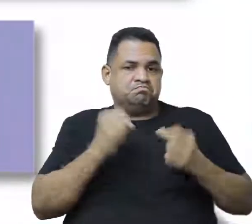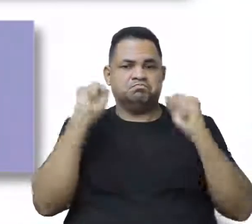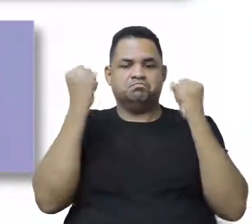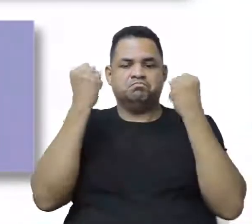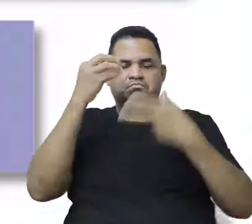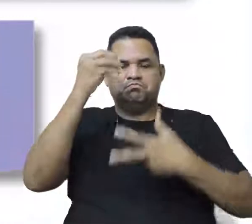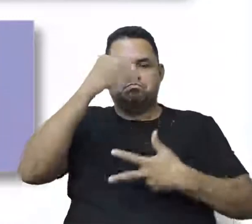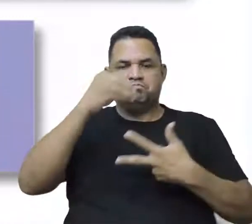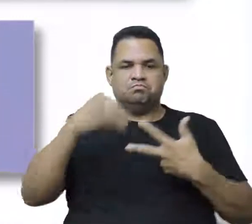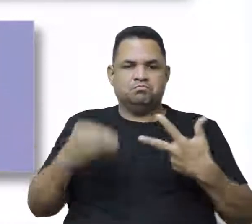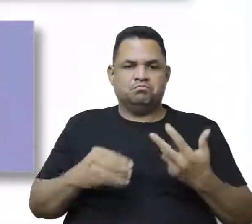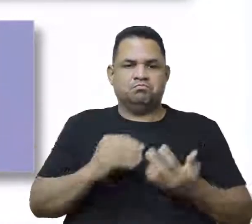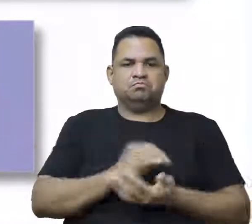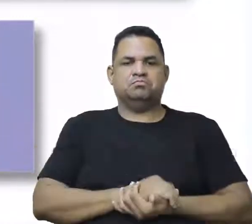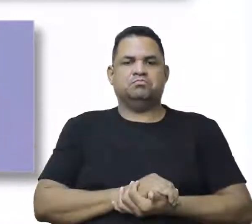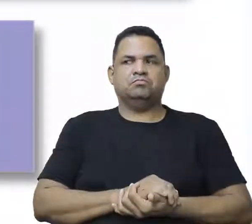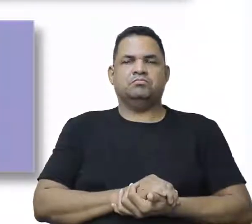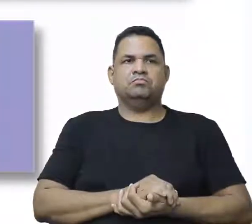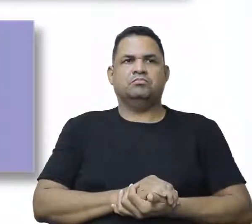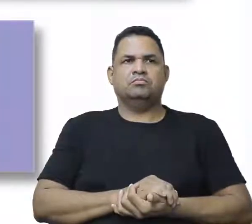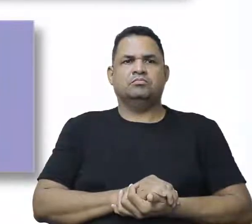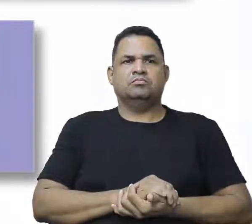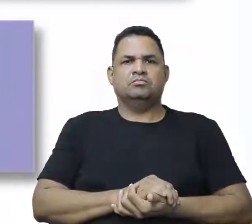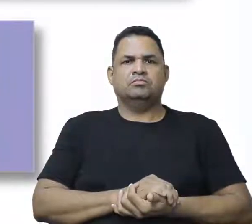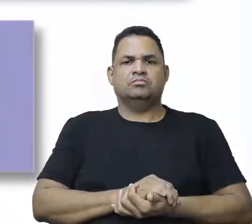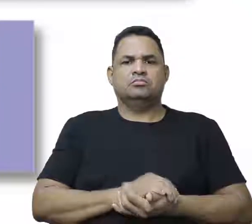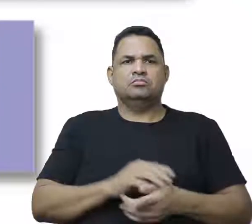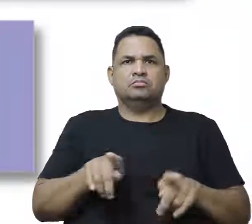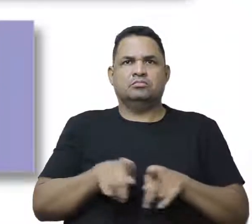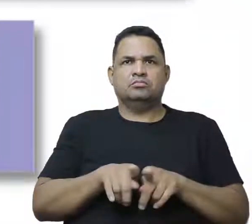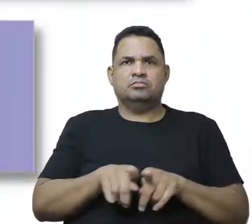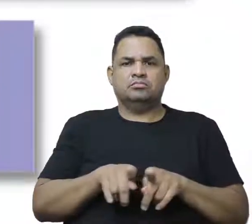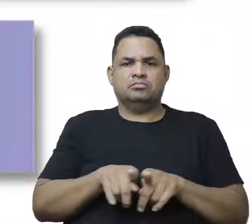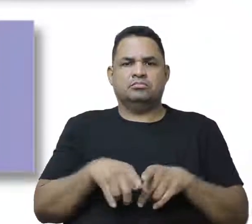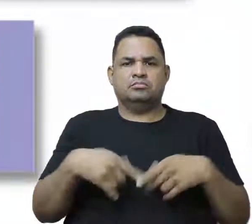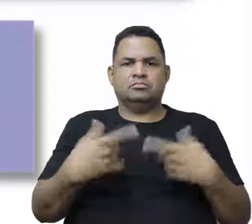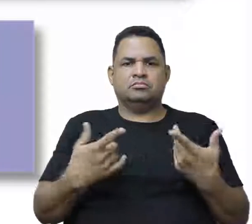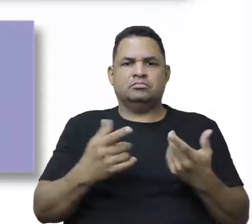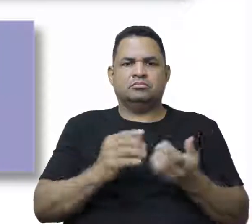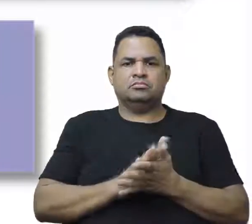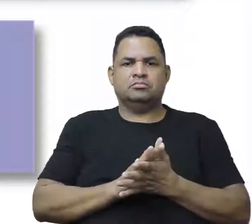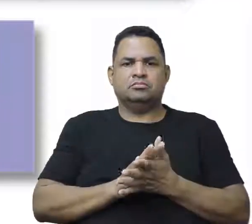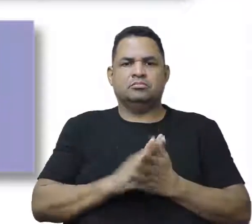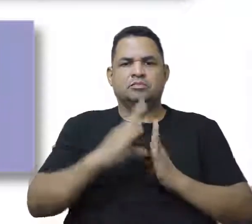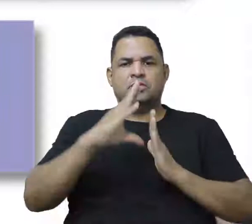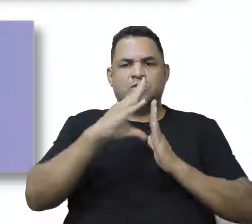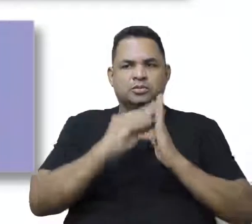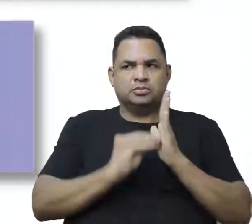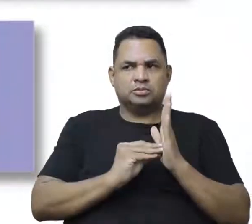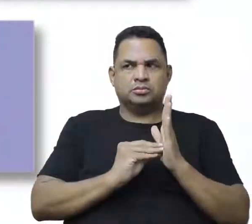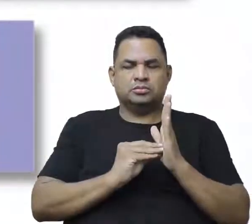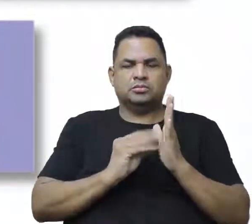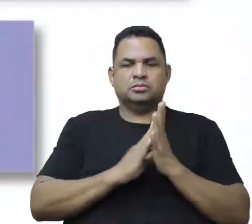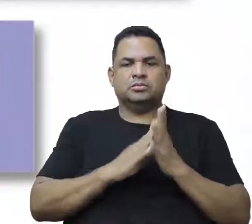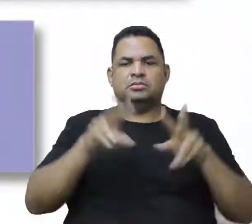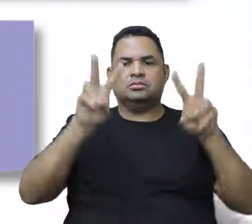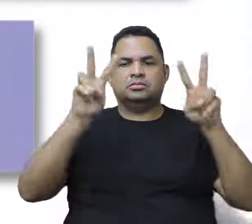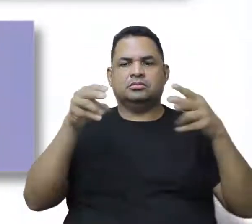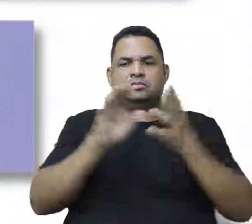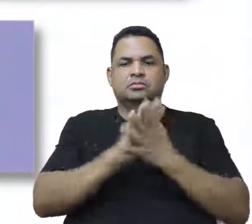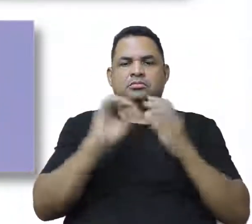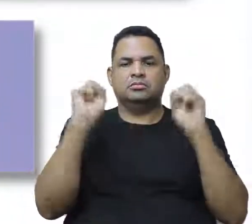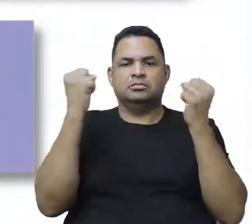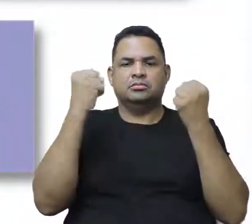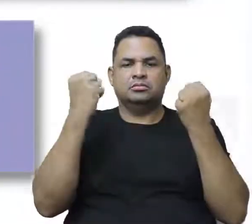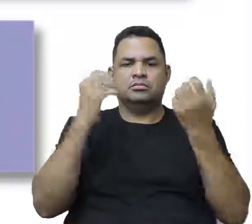da educação física no Enem. E vamos falar também, professora, sobre os conteúdos e os temas de